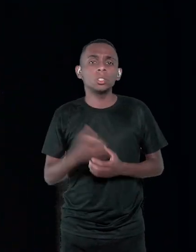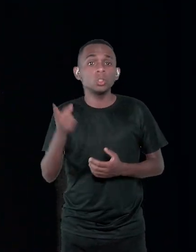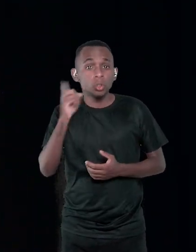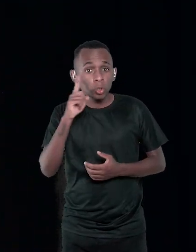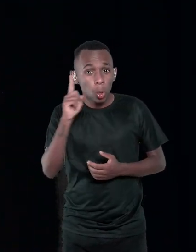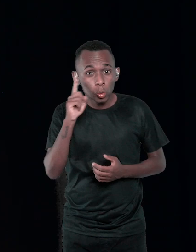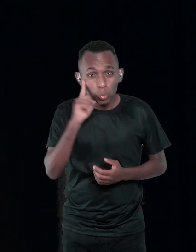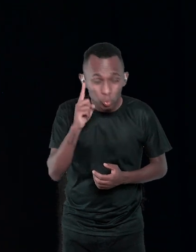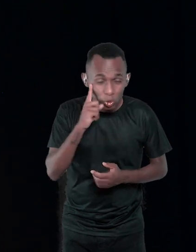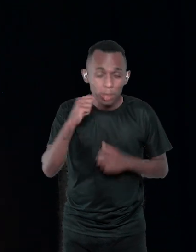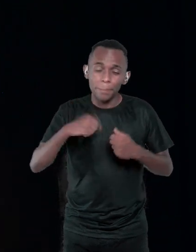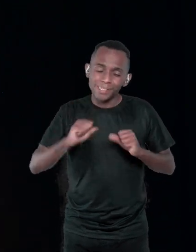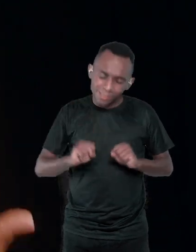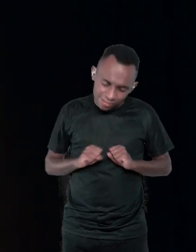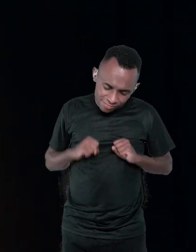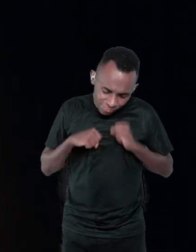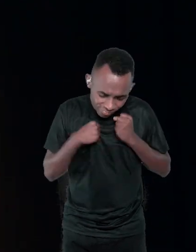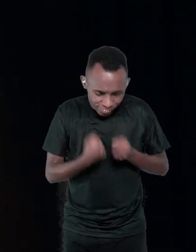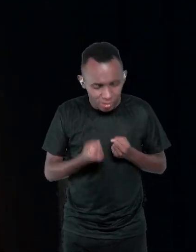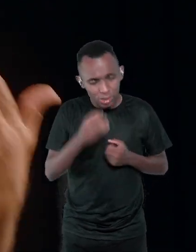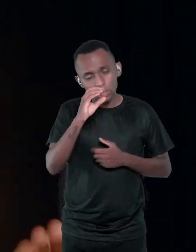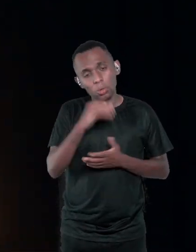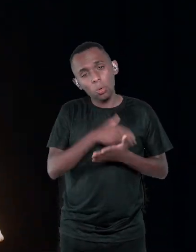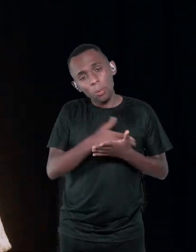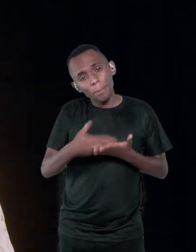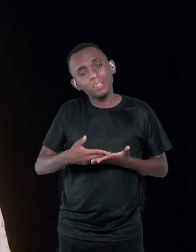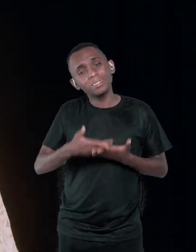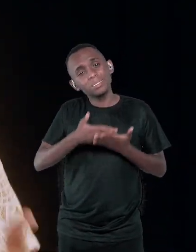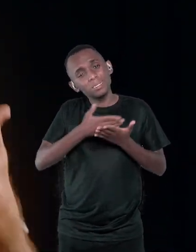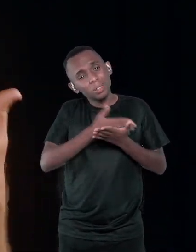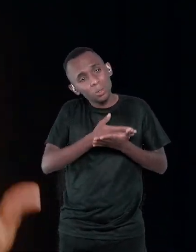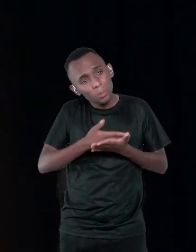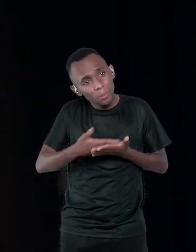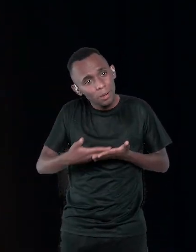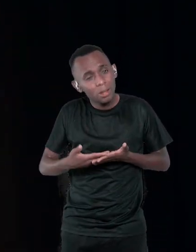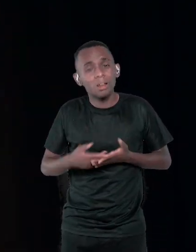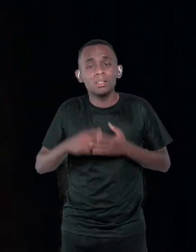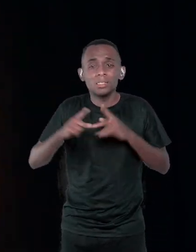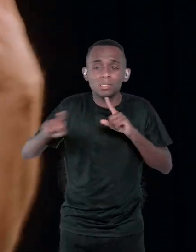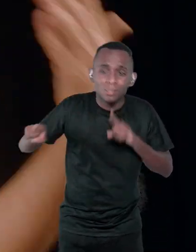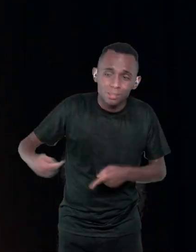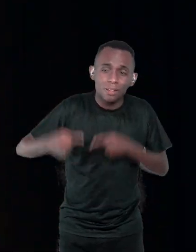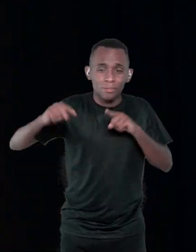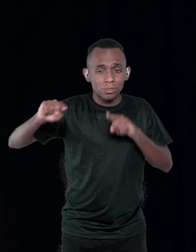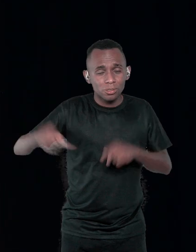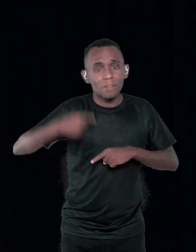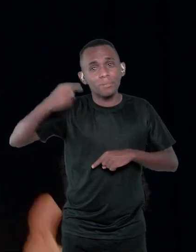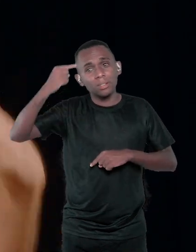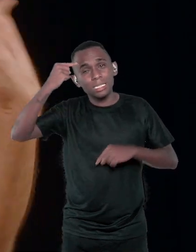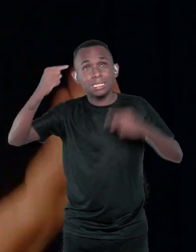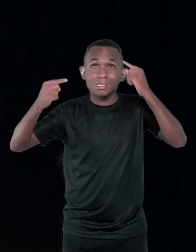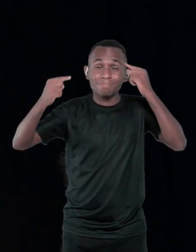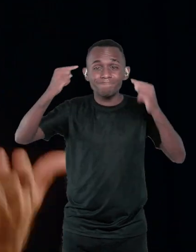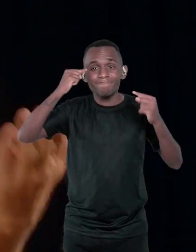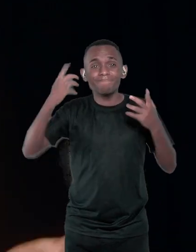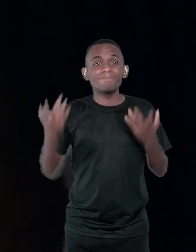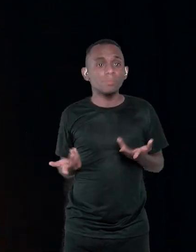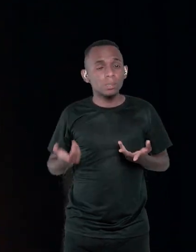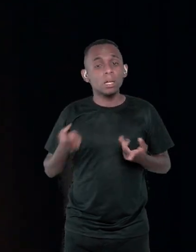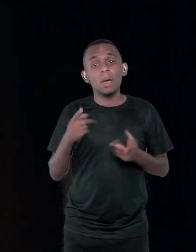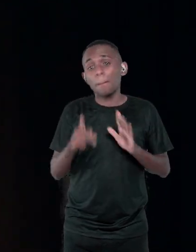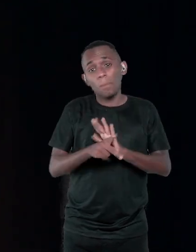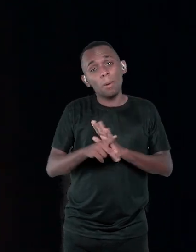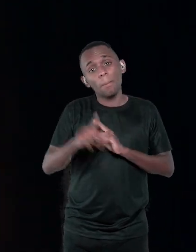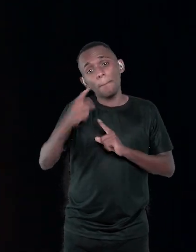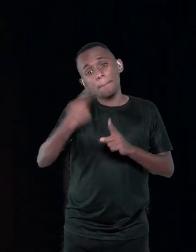que você ganhou espaço? Não ganhou nada, porque volta do zero e você vai ser achincalhada, você vai ser desafiada, você vai ser questionada por ser uma